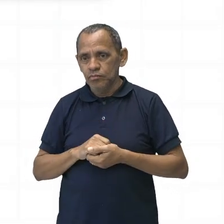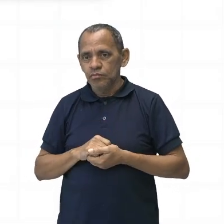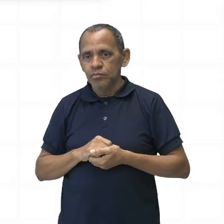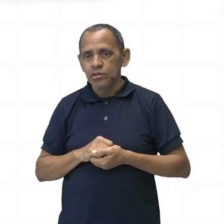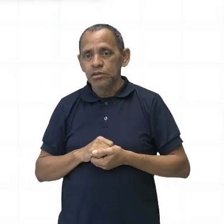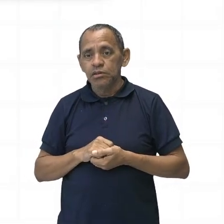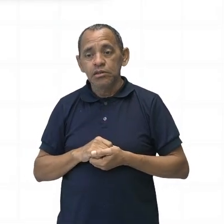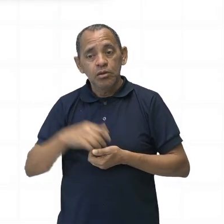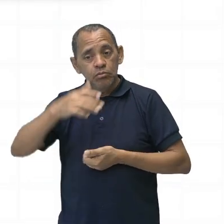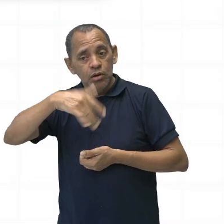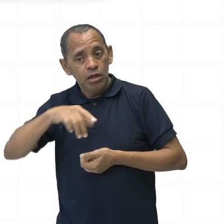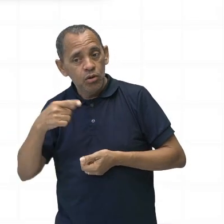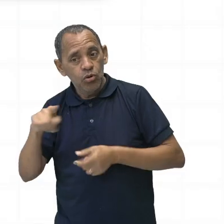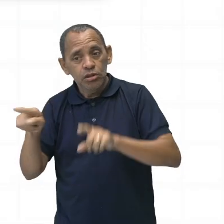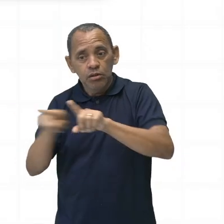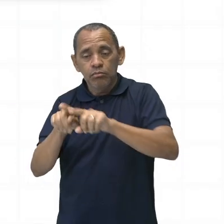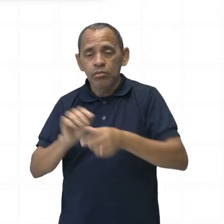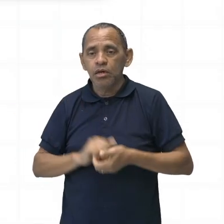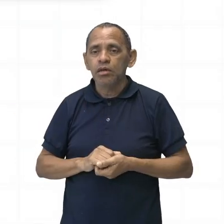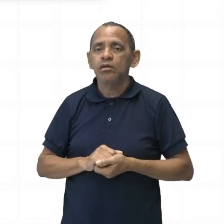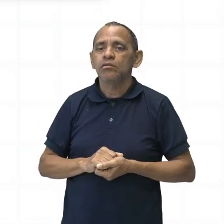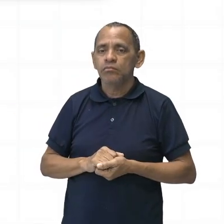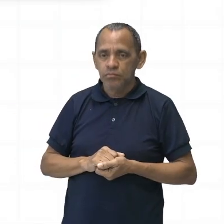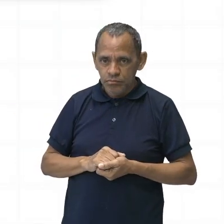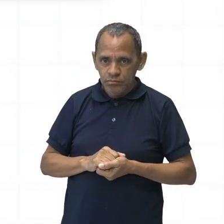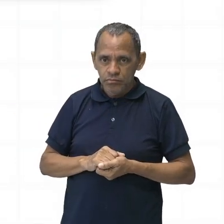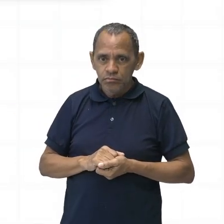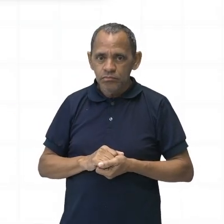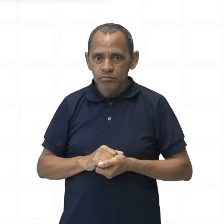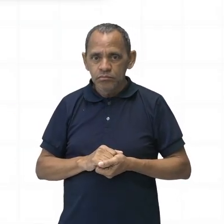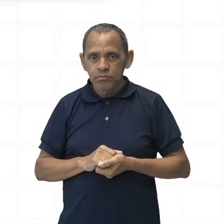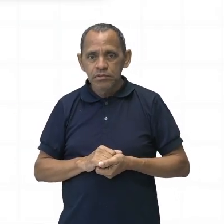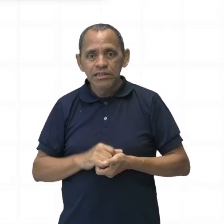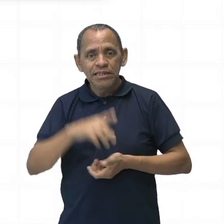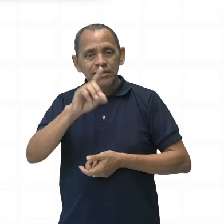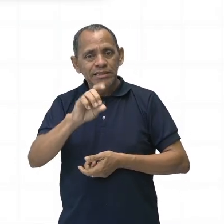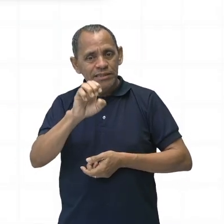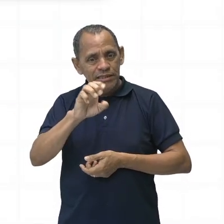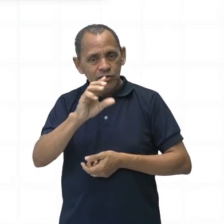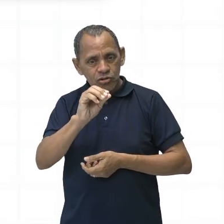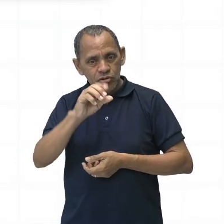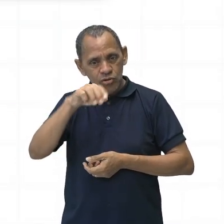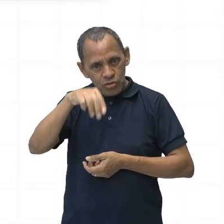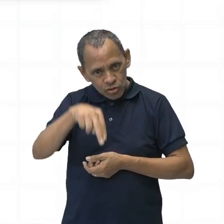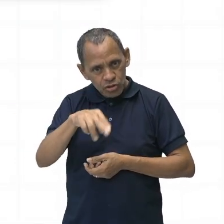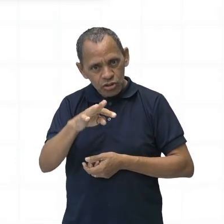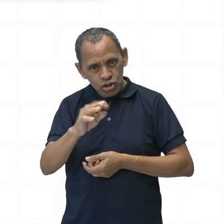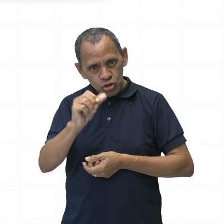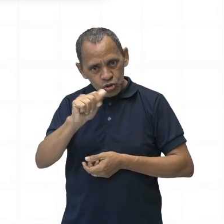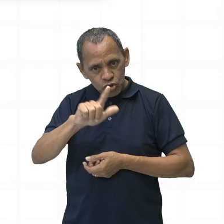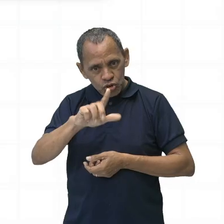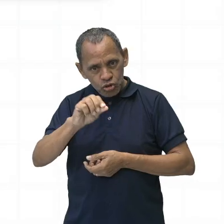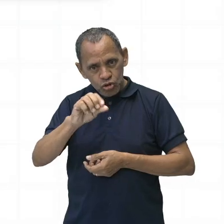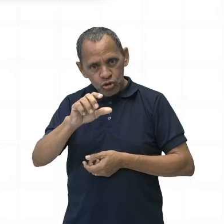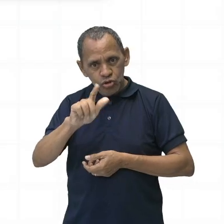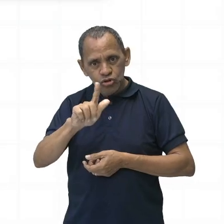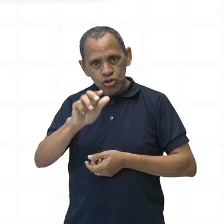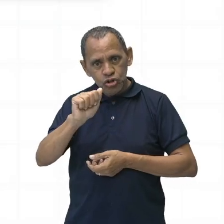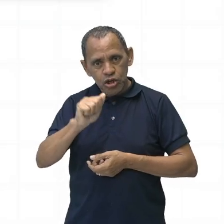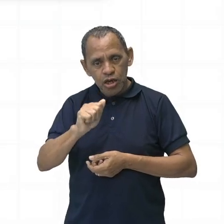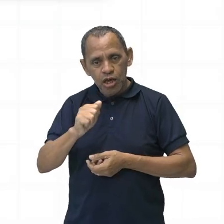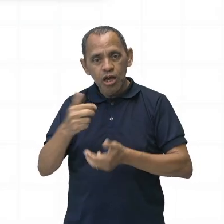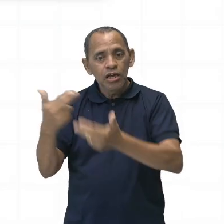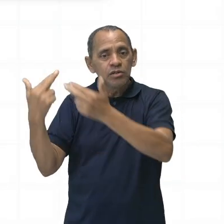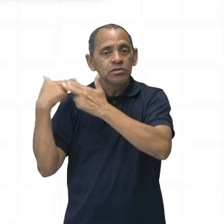é a obrigação que eu tenho em relação a determinadas escolhas. E aí, nesse sentido,